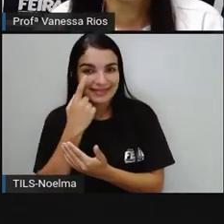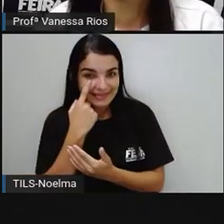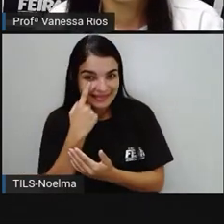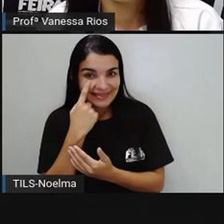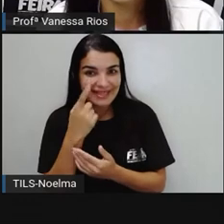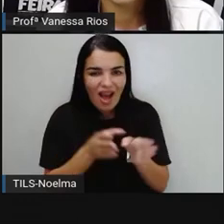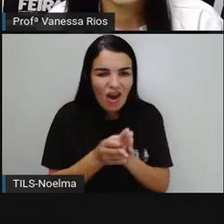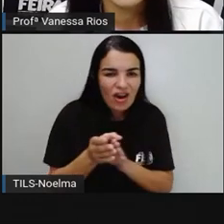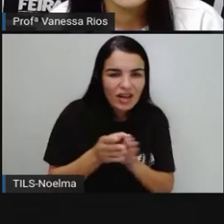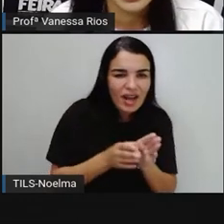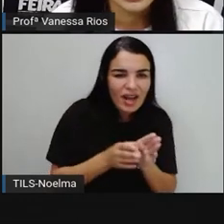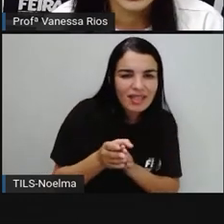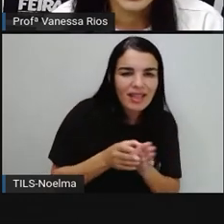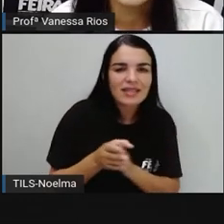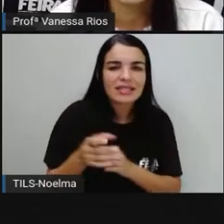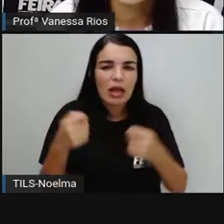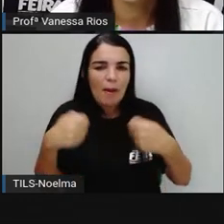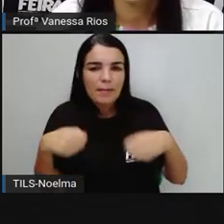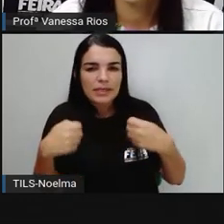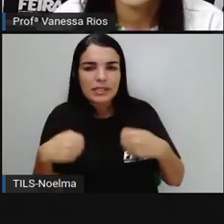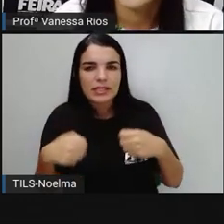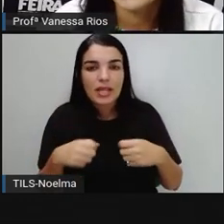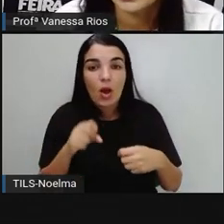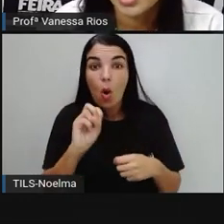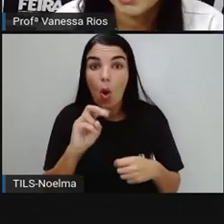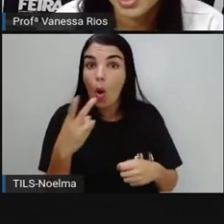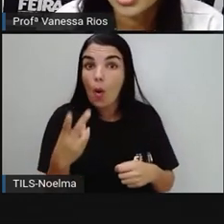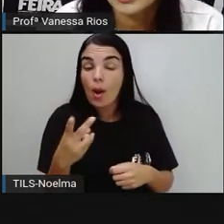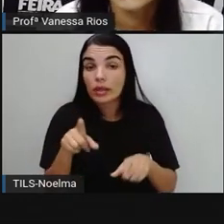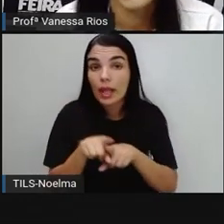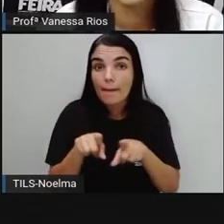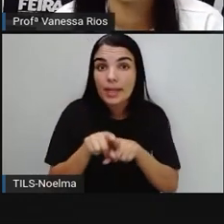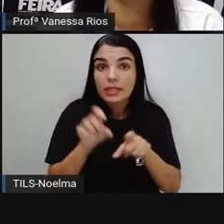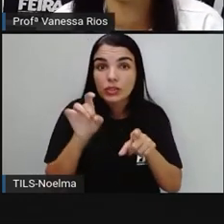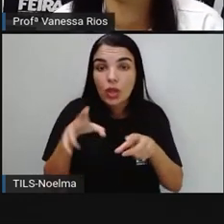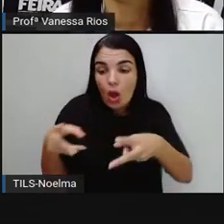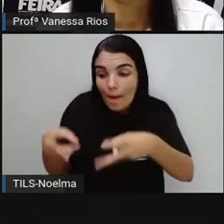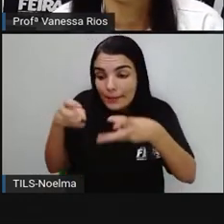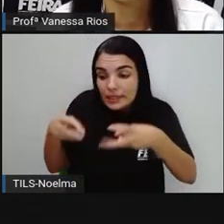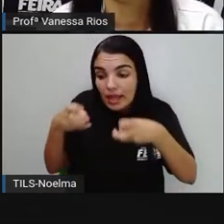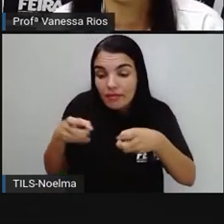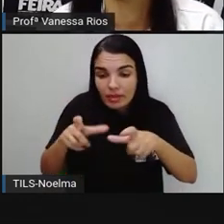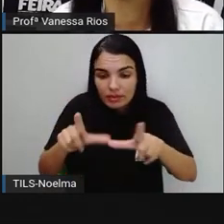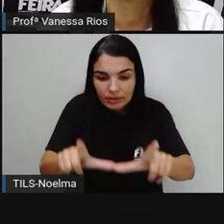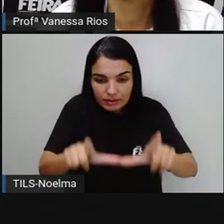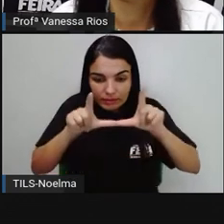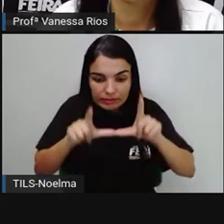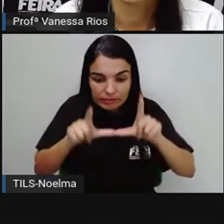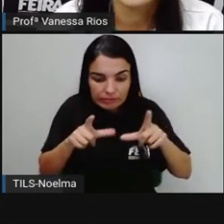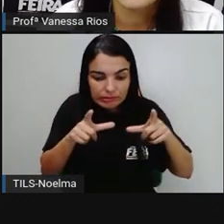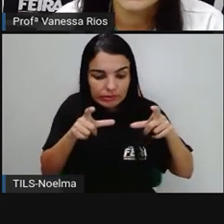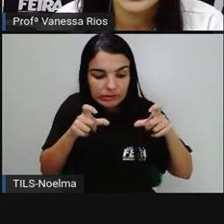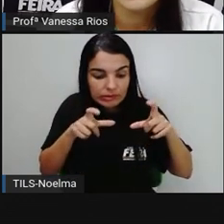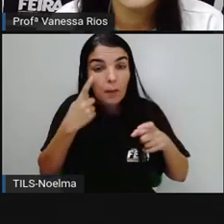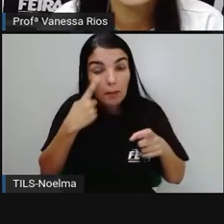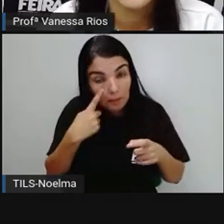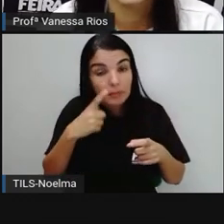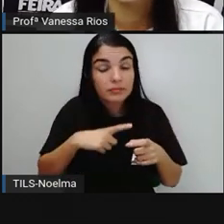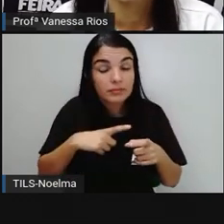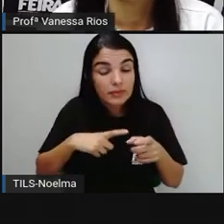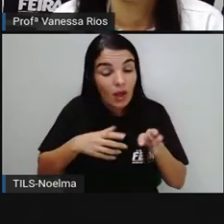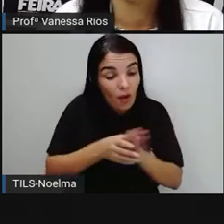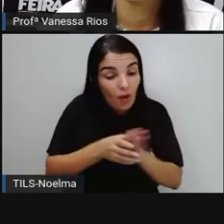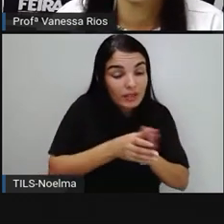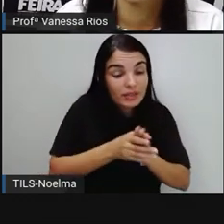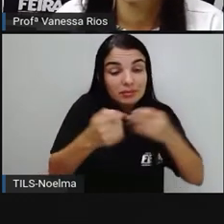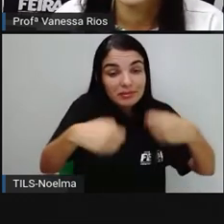a orientação necessária, ou através da observação da imagem se pode também perceber orientações necessárias